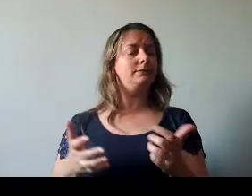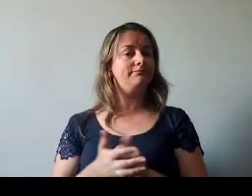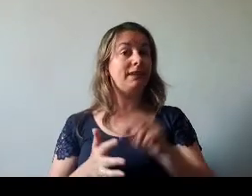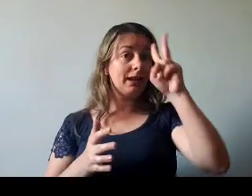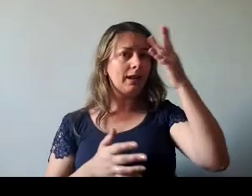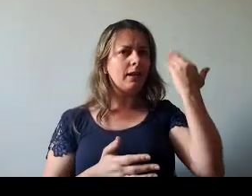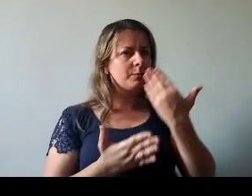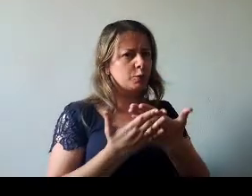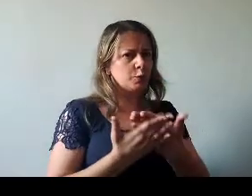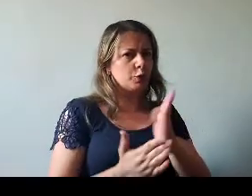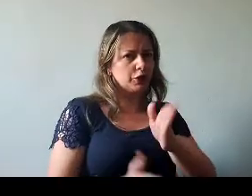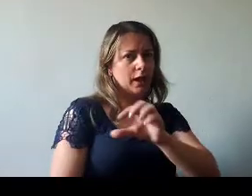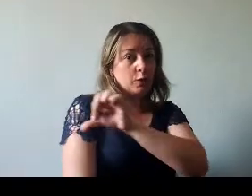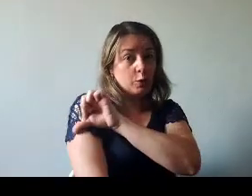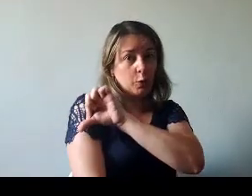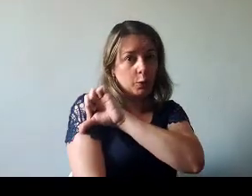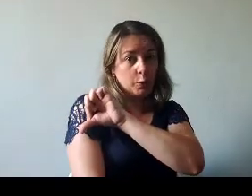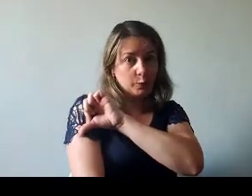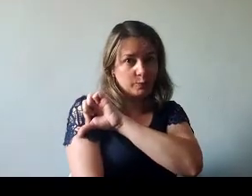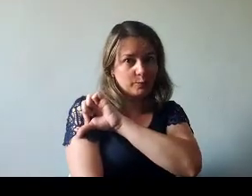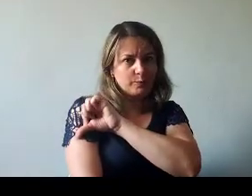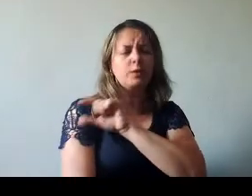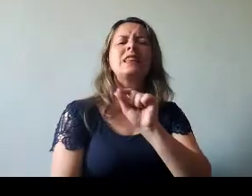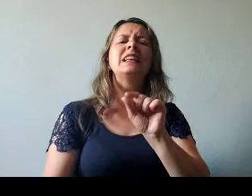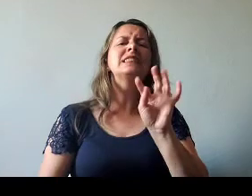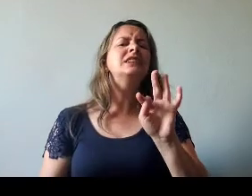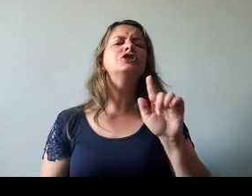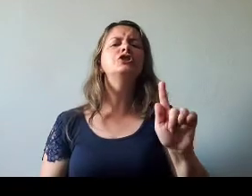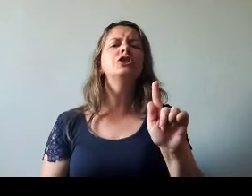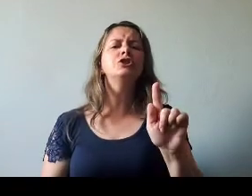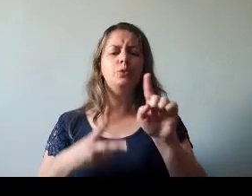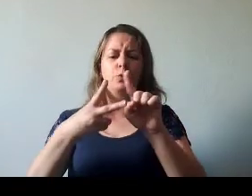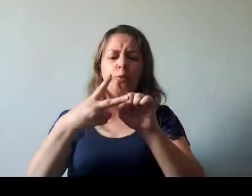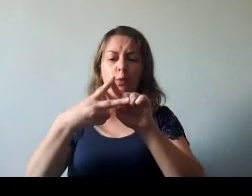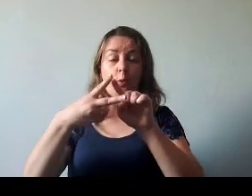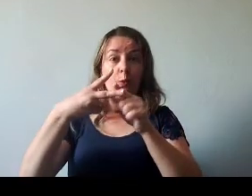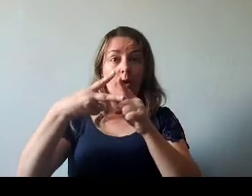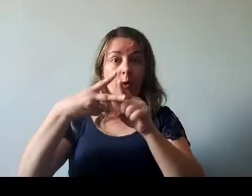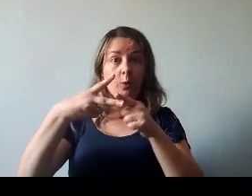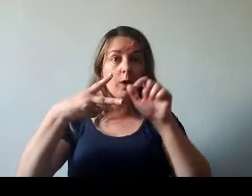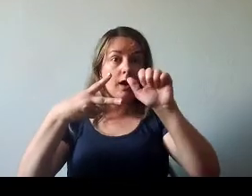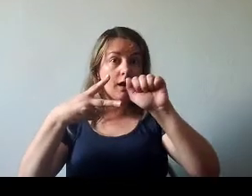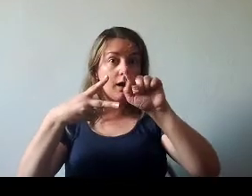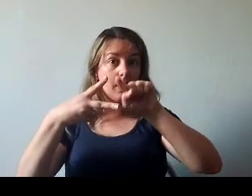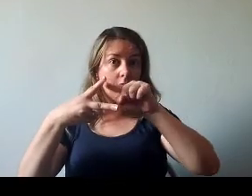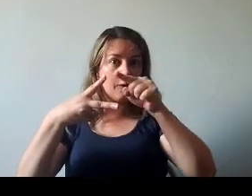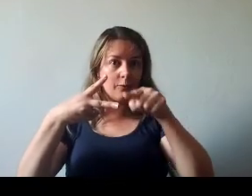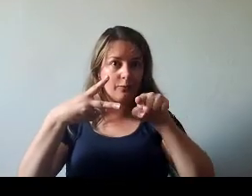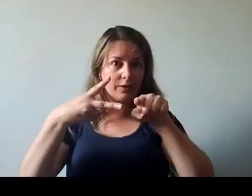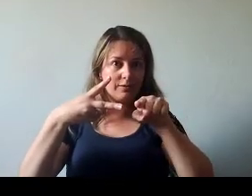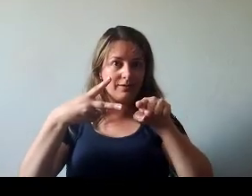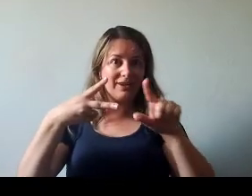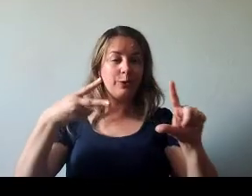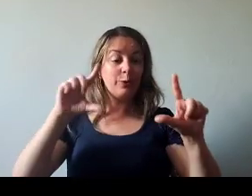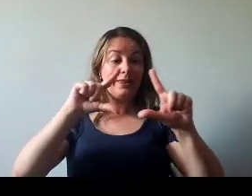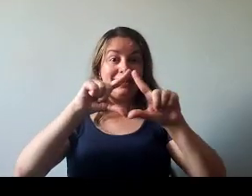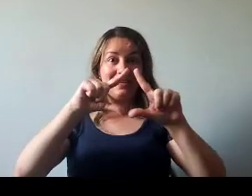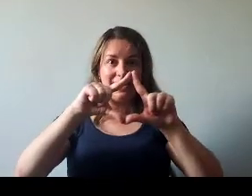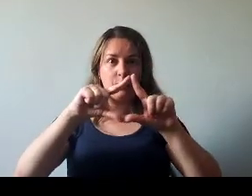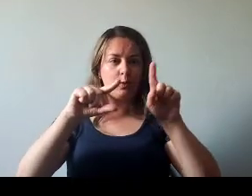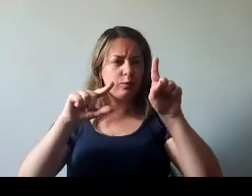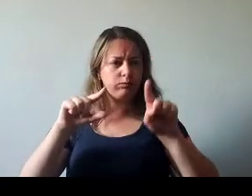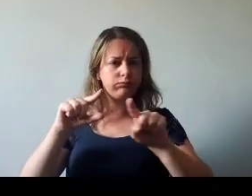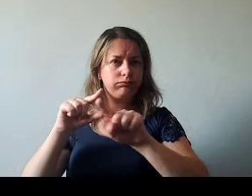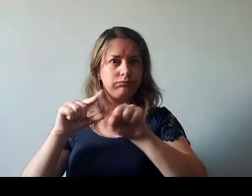é a tangente de um ângulo alfa? A tangente de um ângulo alfa e um triângulo retângulo é a razão entre o